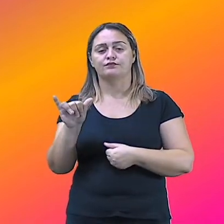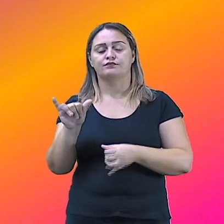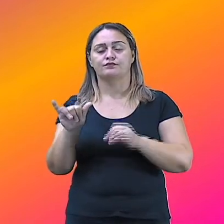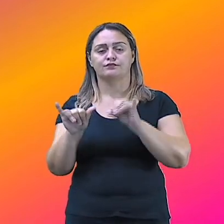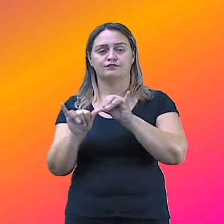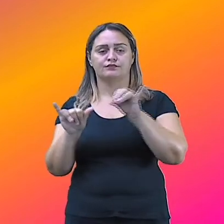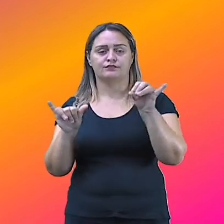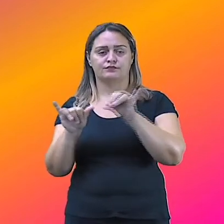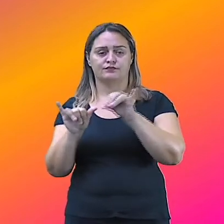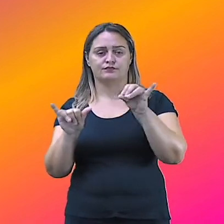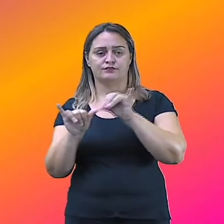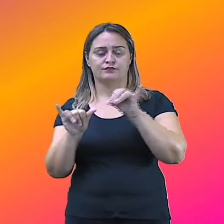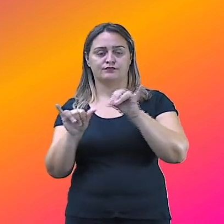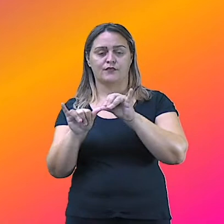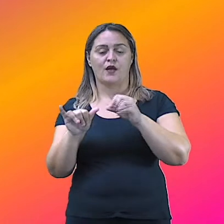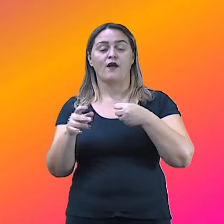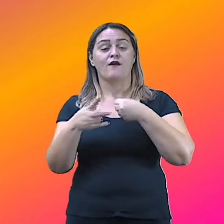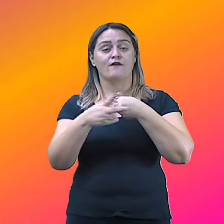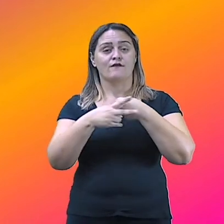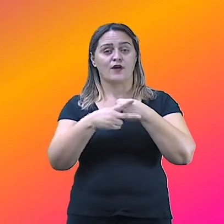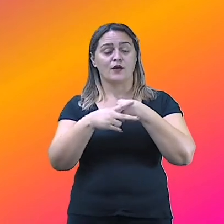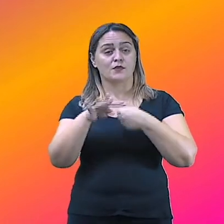o objeto indireto.